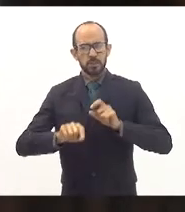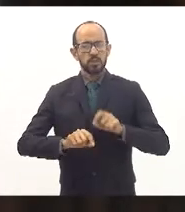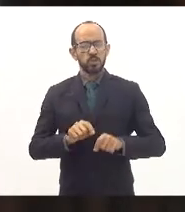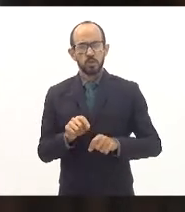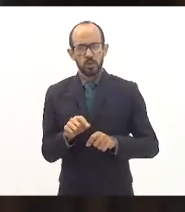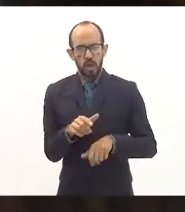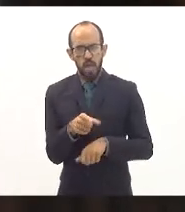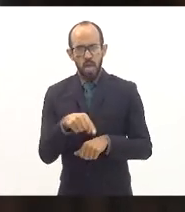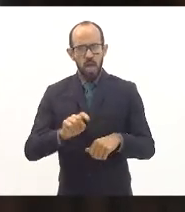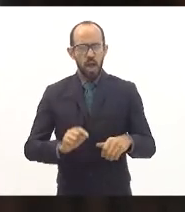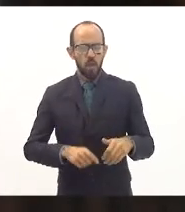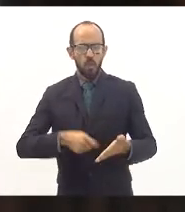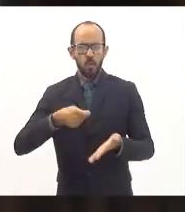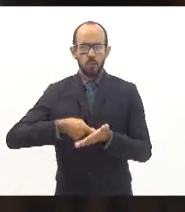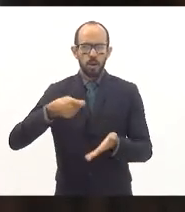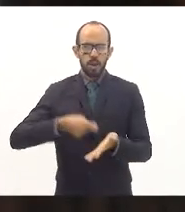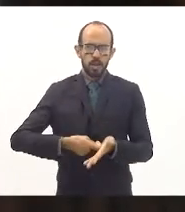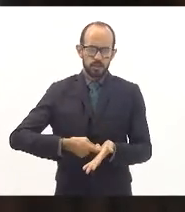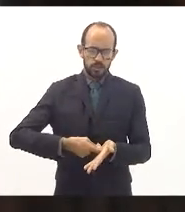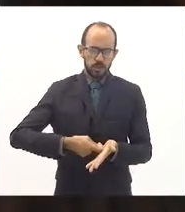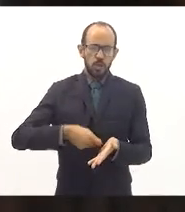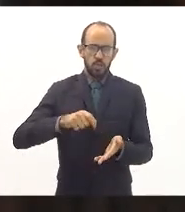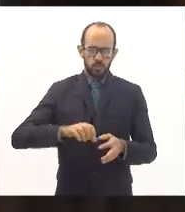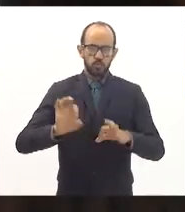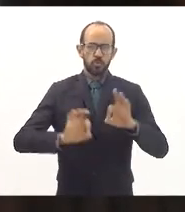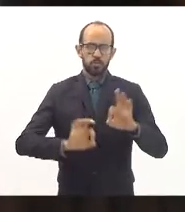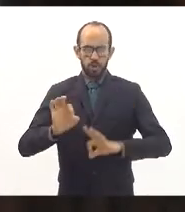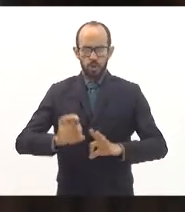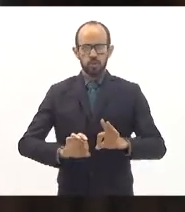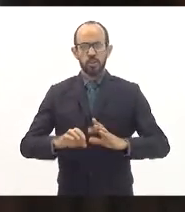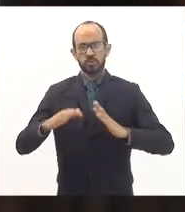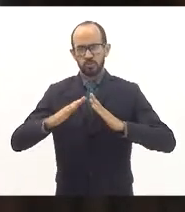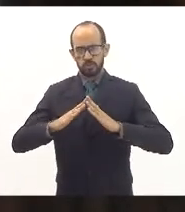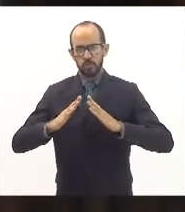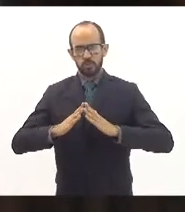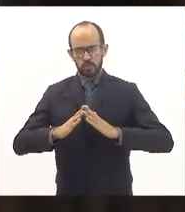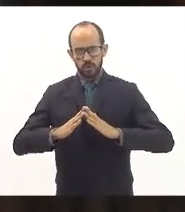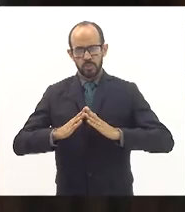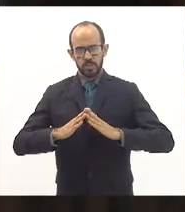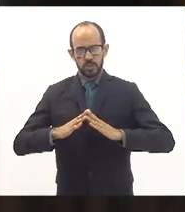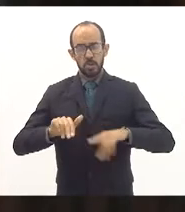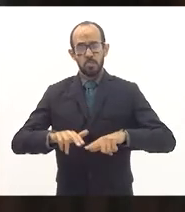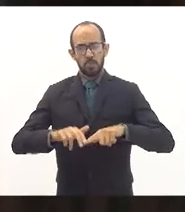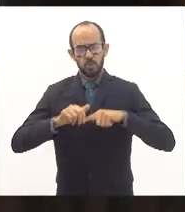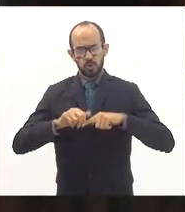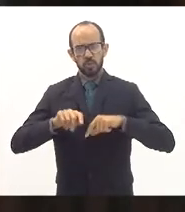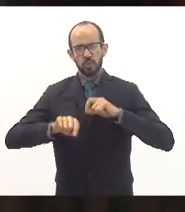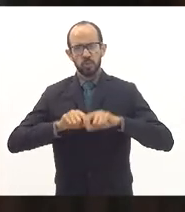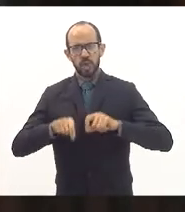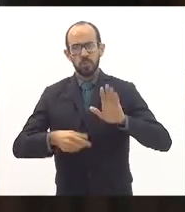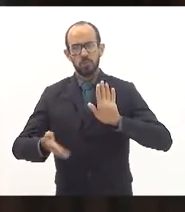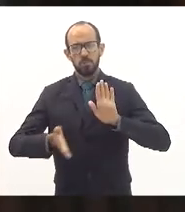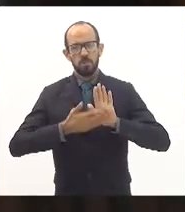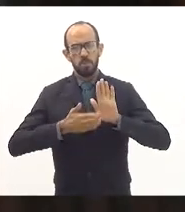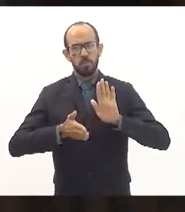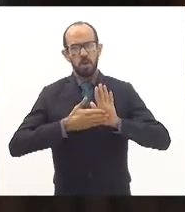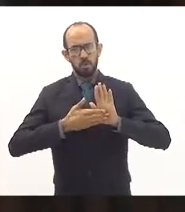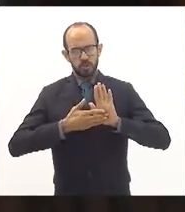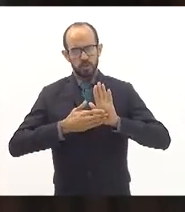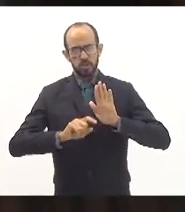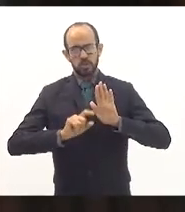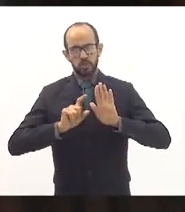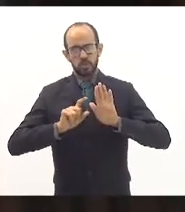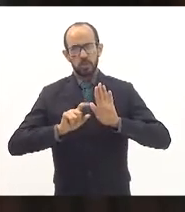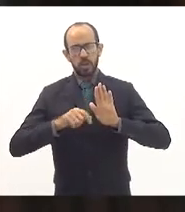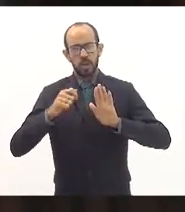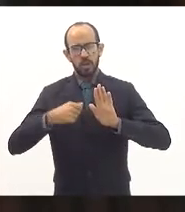reassentamento forçado por meio de projetos habitacionais. Em vez disso, propôs, nas palavras do seu